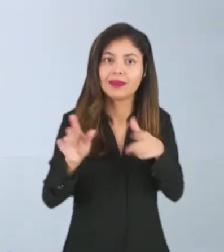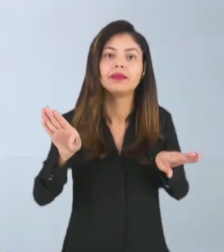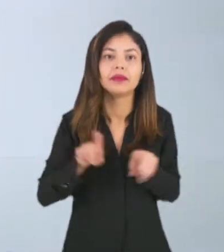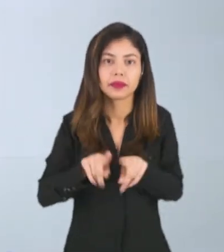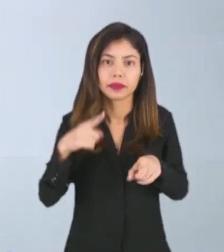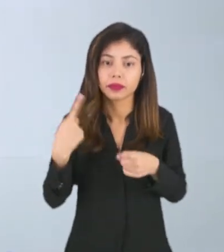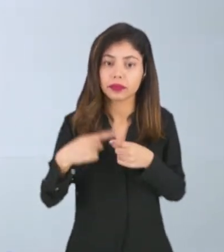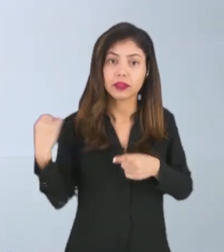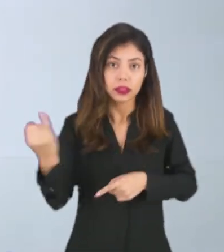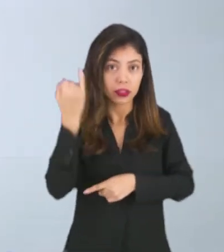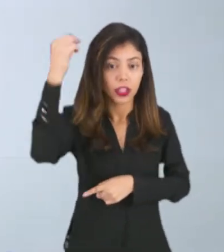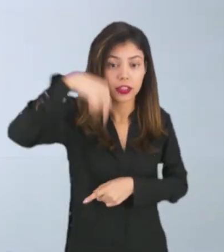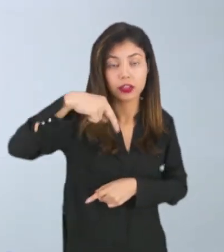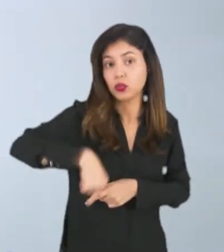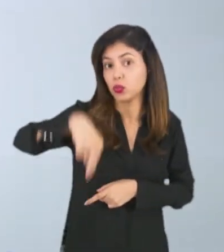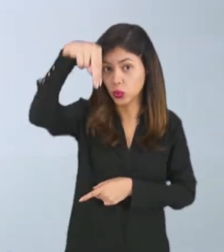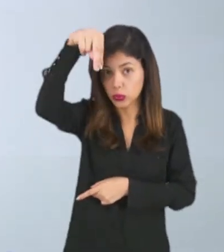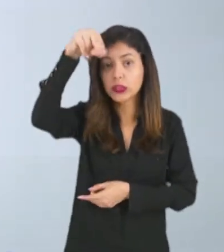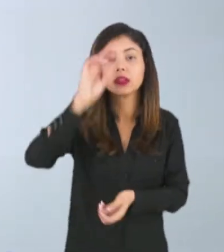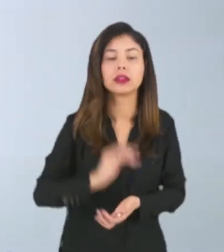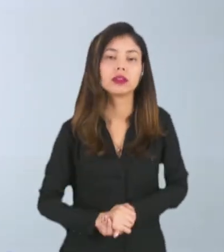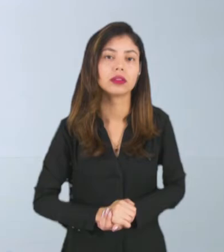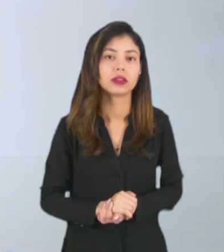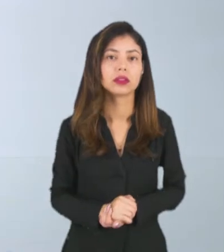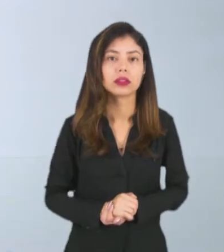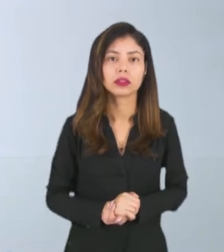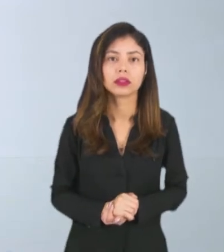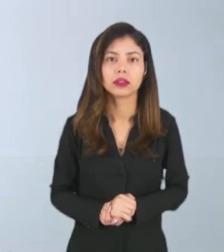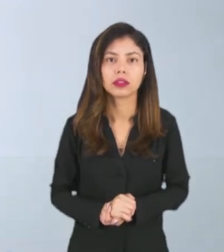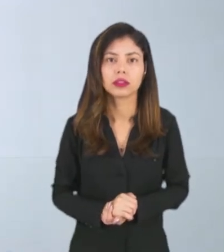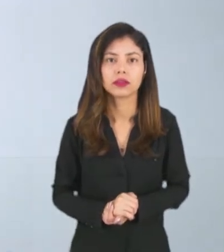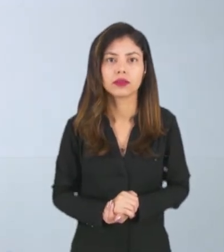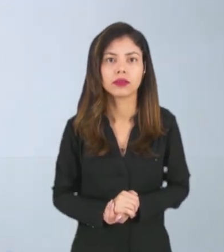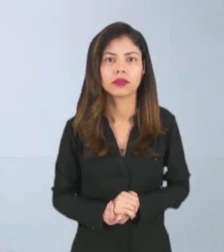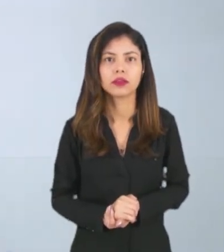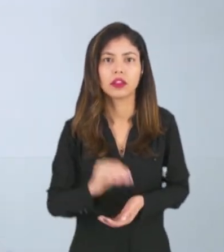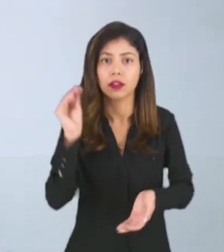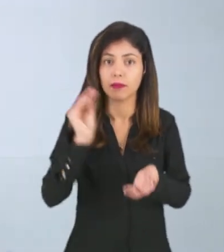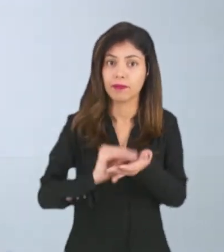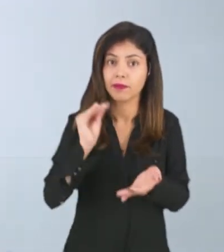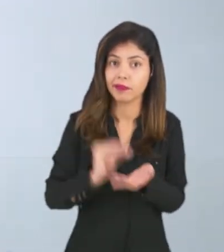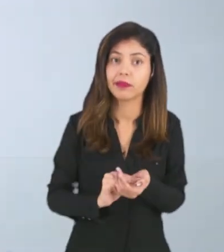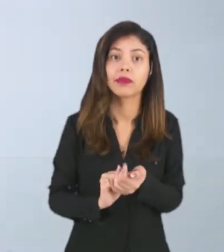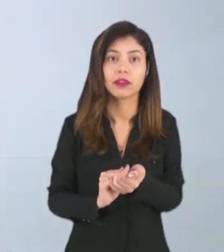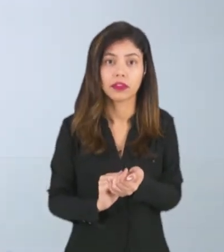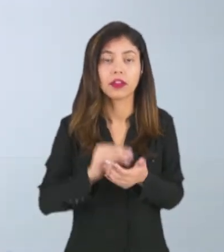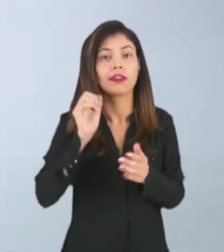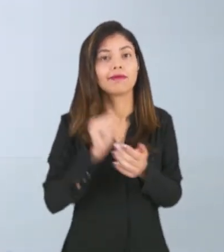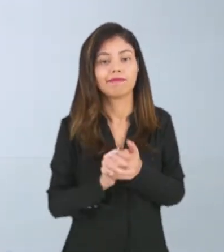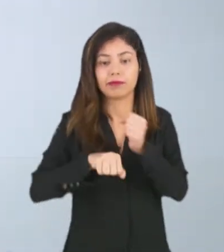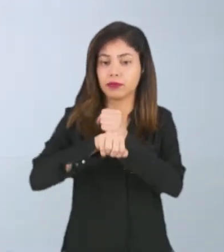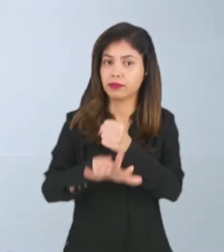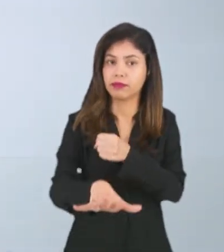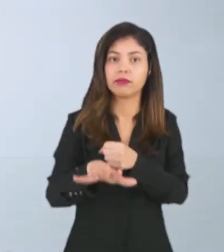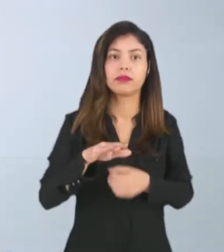aqui na região norte, pela precariedade dos serviços